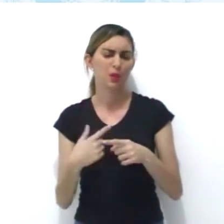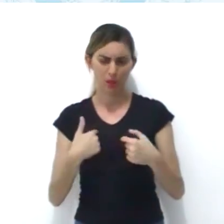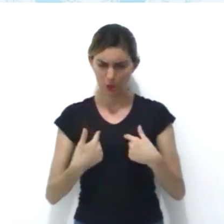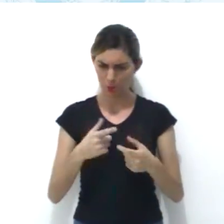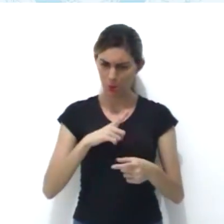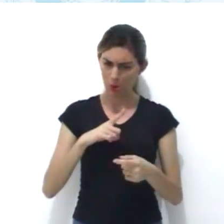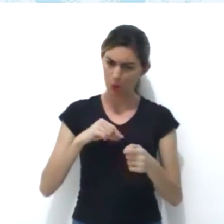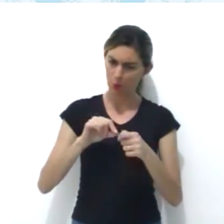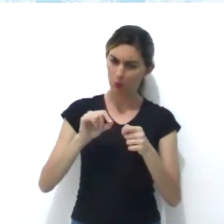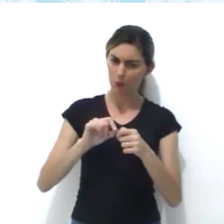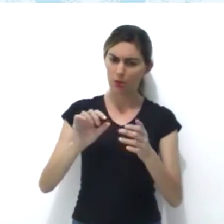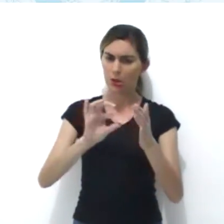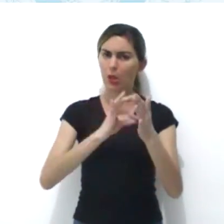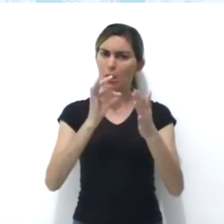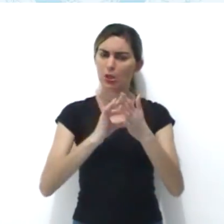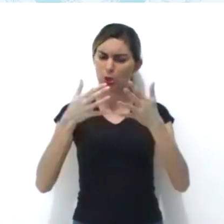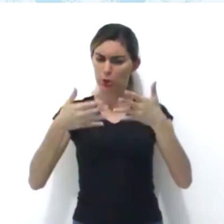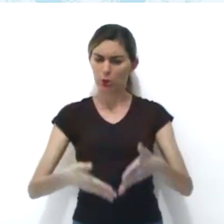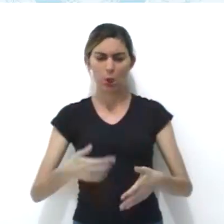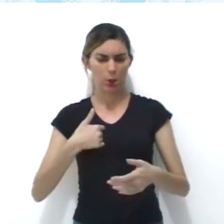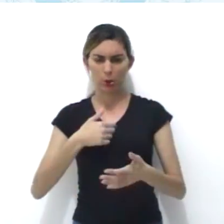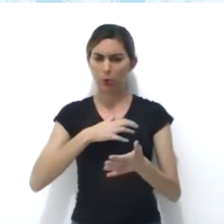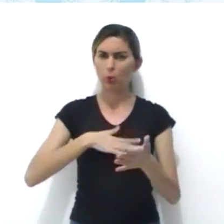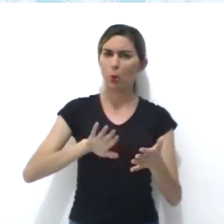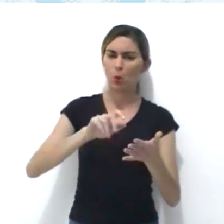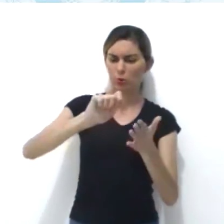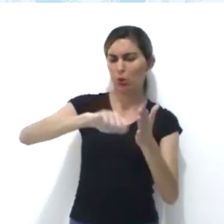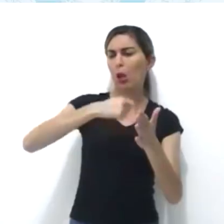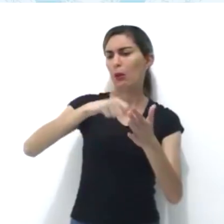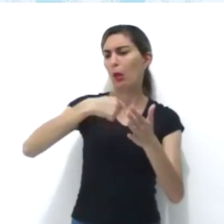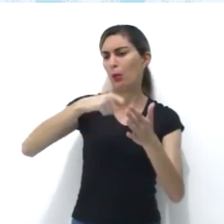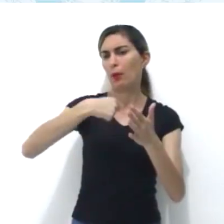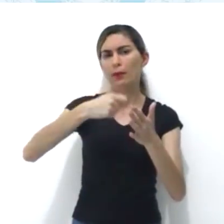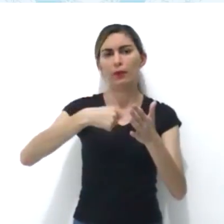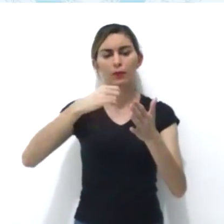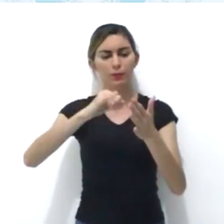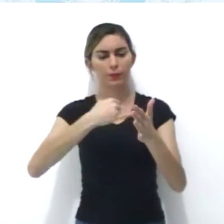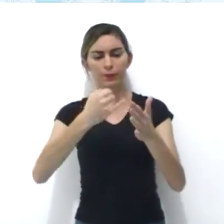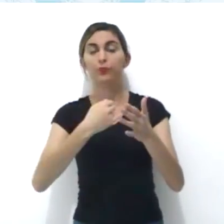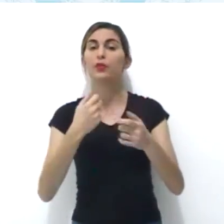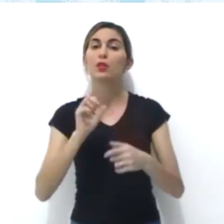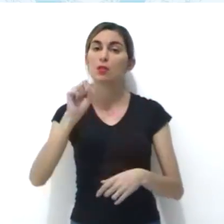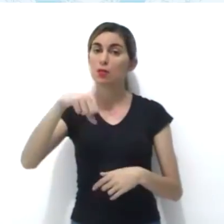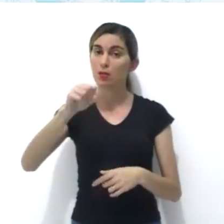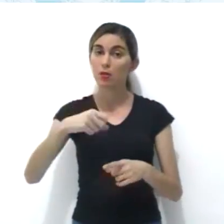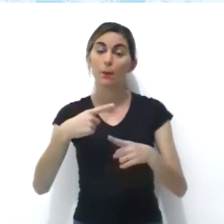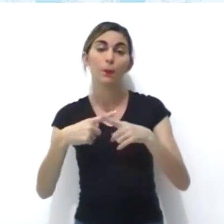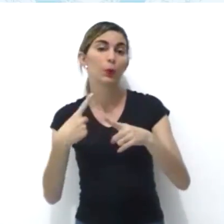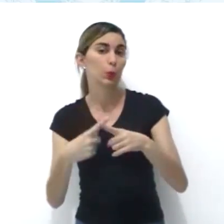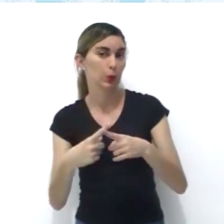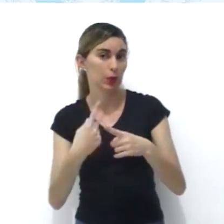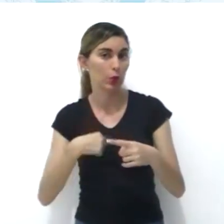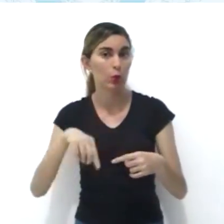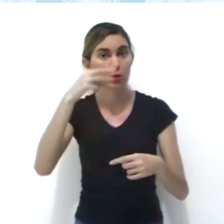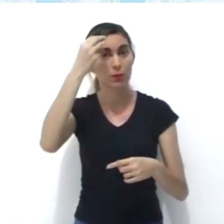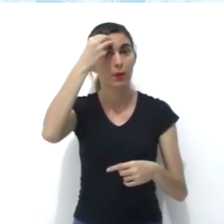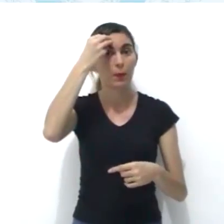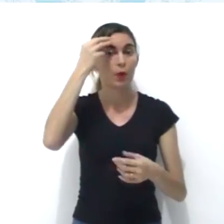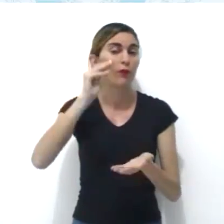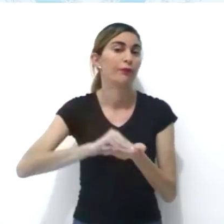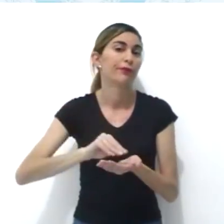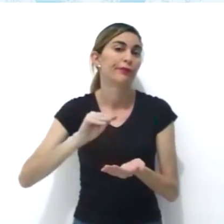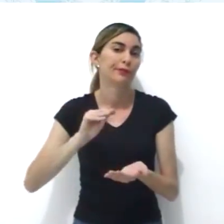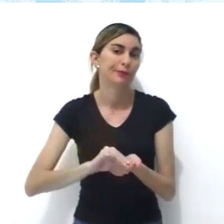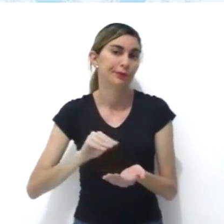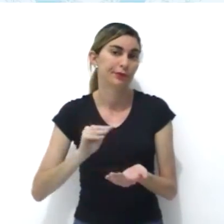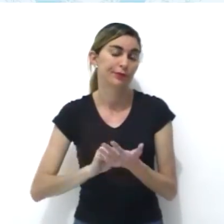Mas por que eu tenho que fazer isso, professor? Isso é muito chato, eu não gosto de estar ali registrando o que está acontecendo. Sim, sabe por quê? Nossa